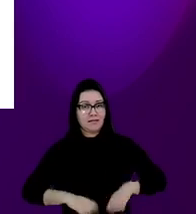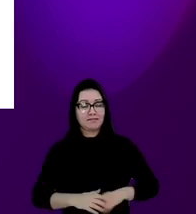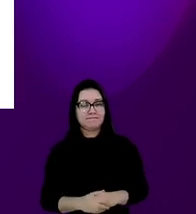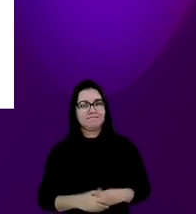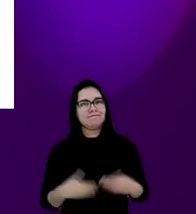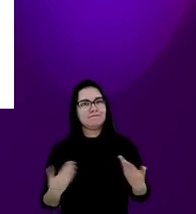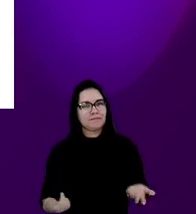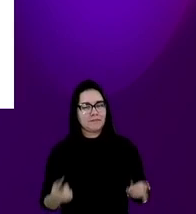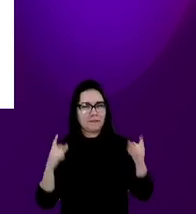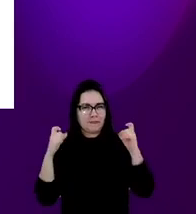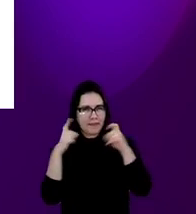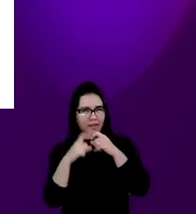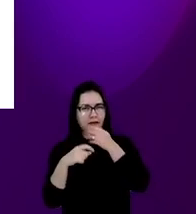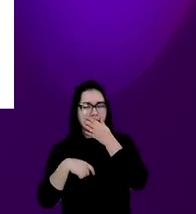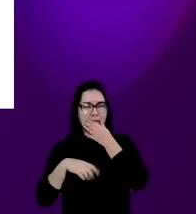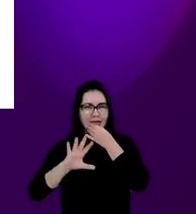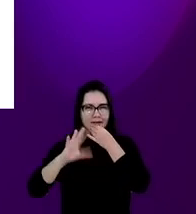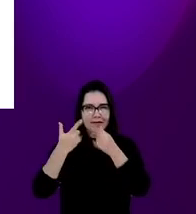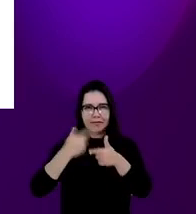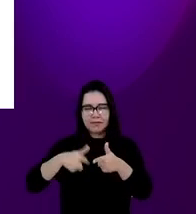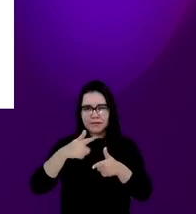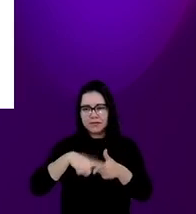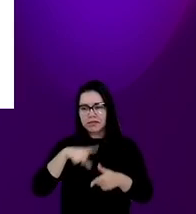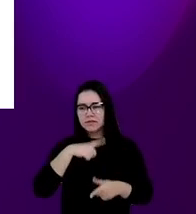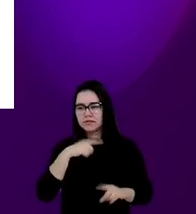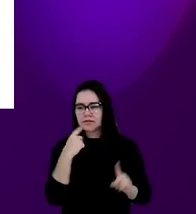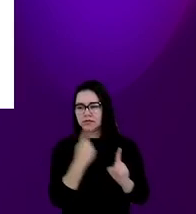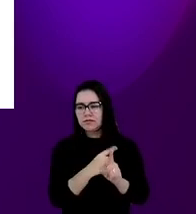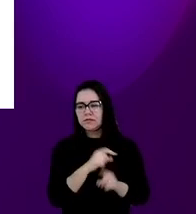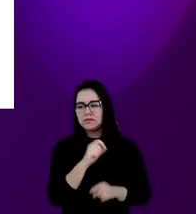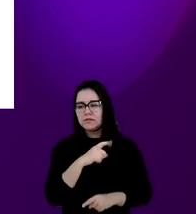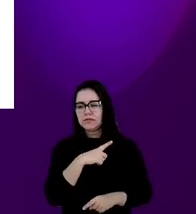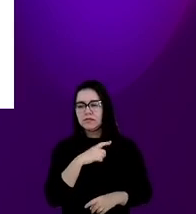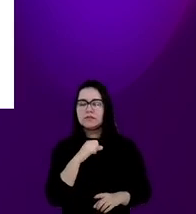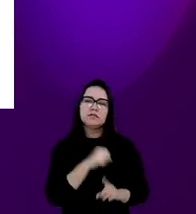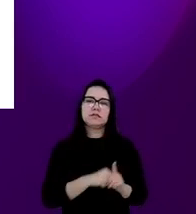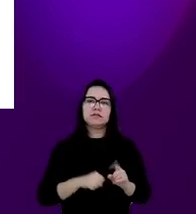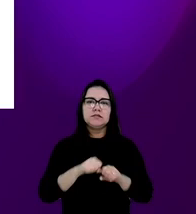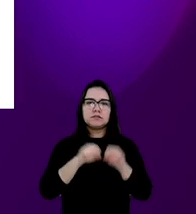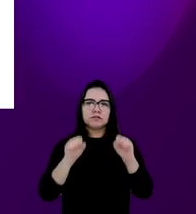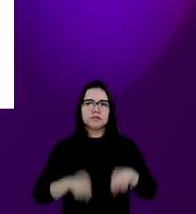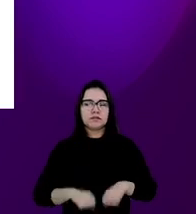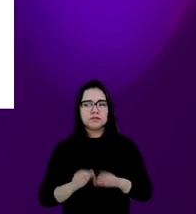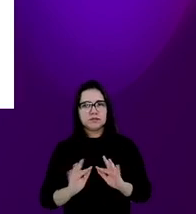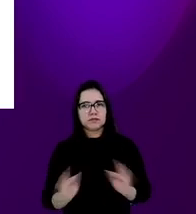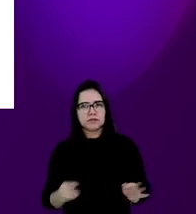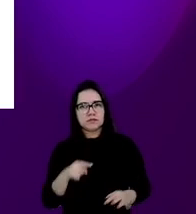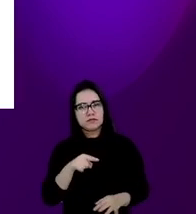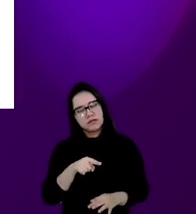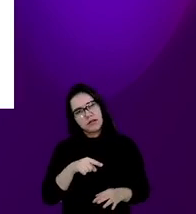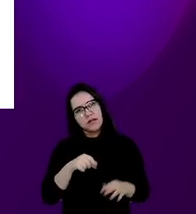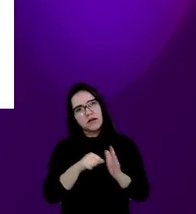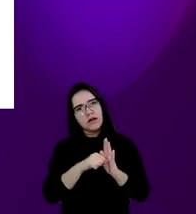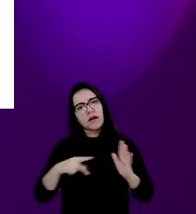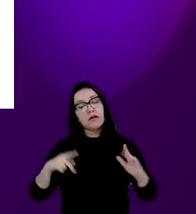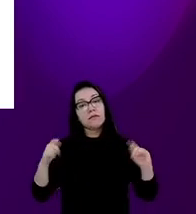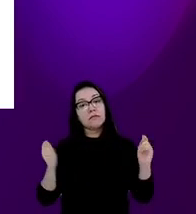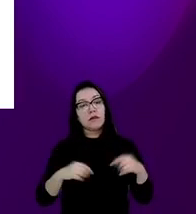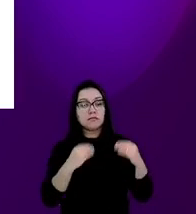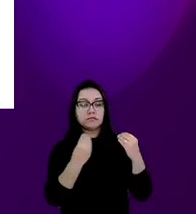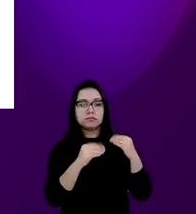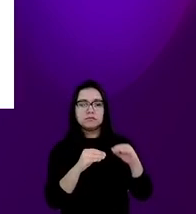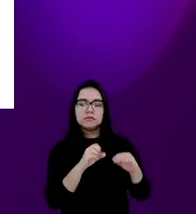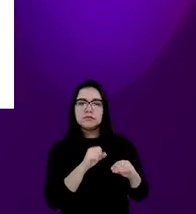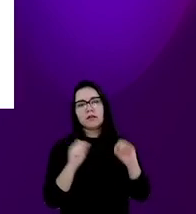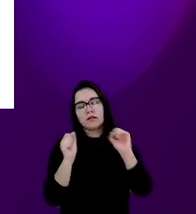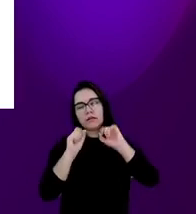são determinadas, você, através de um sistema simples de colocar no seu aplicativo se o paciente está